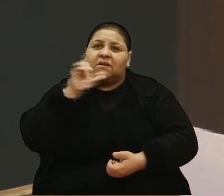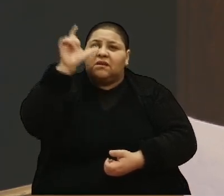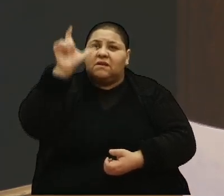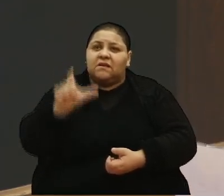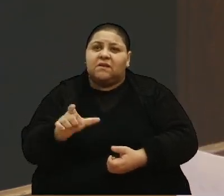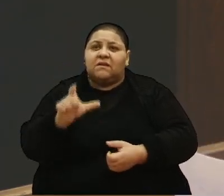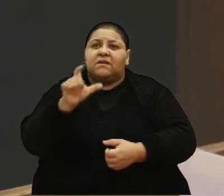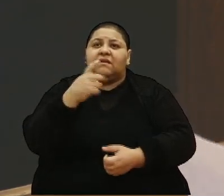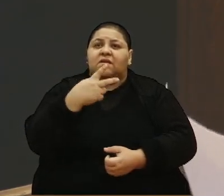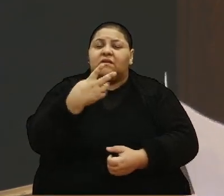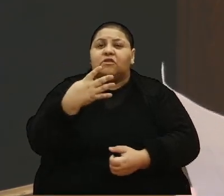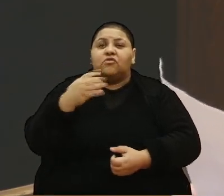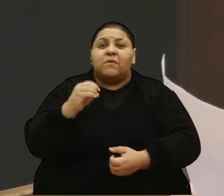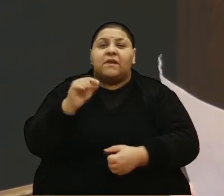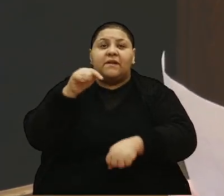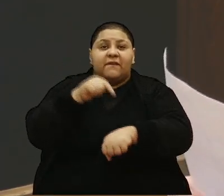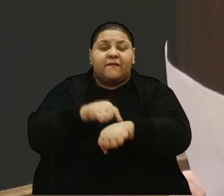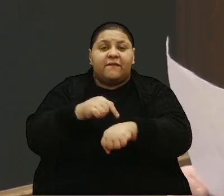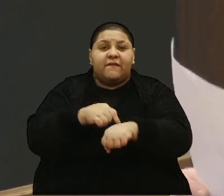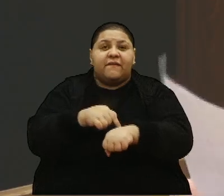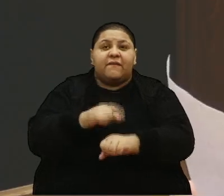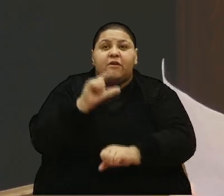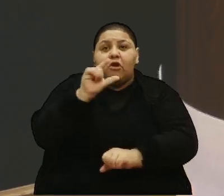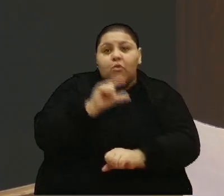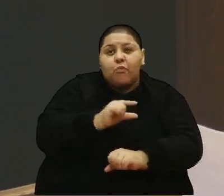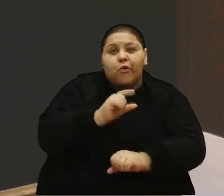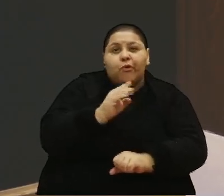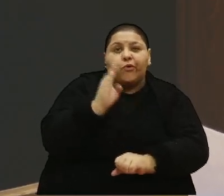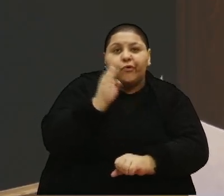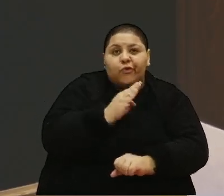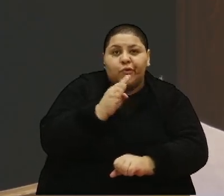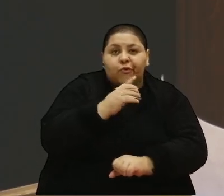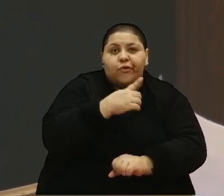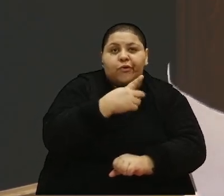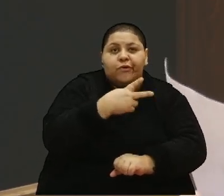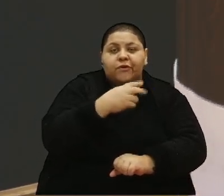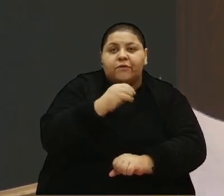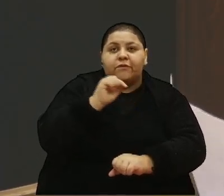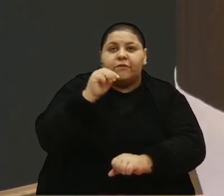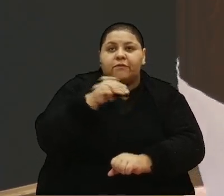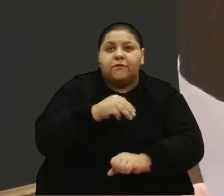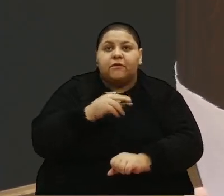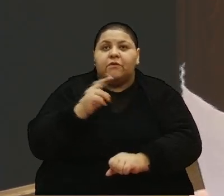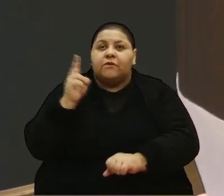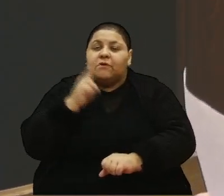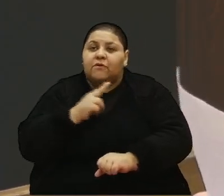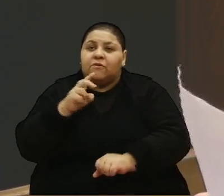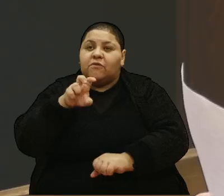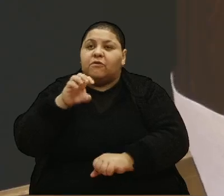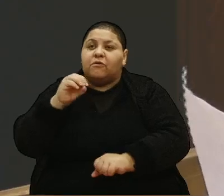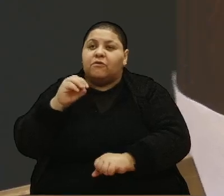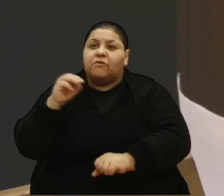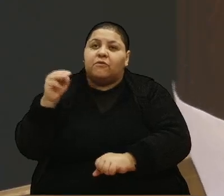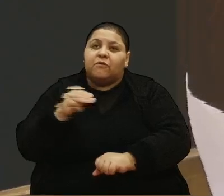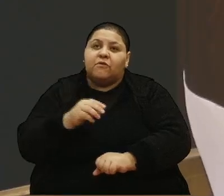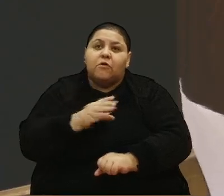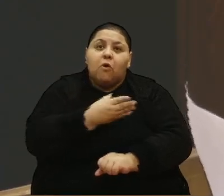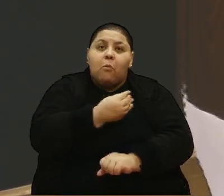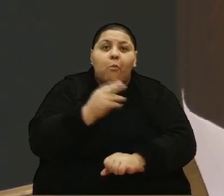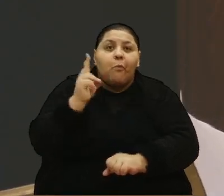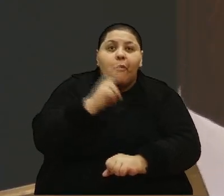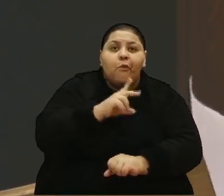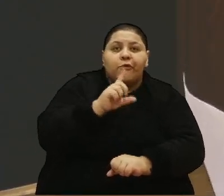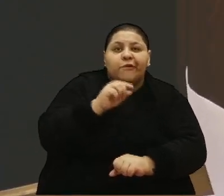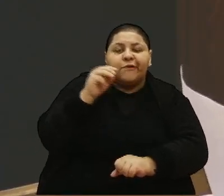aguardar 240 minutos. Quando for pouco urgente, 120 minutos. Urgente, 50 minutos. Muito urgente,